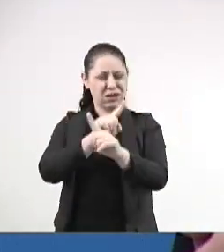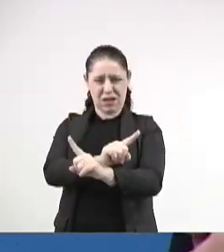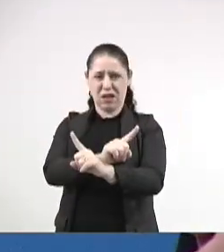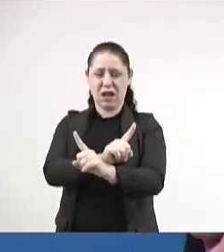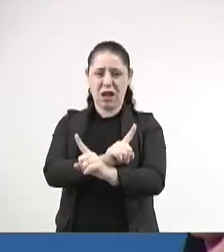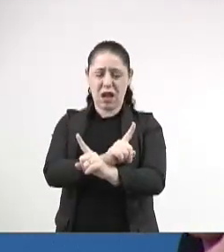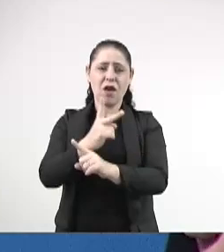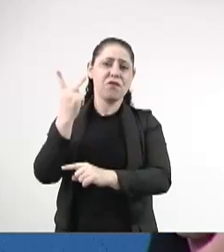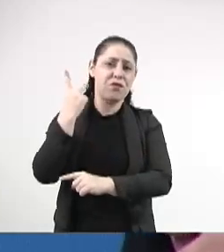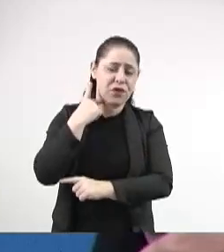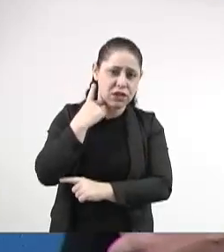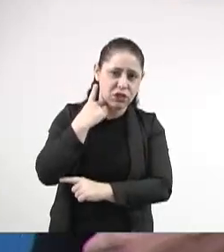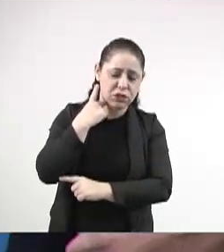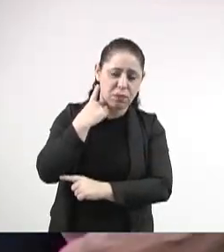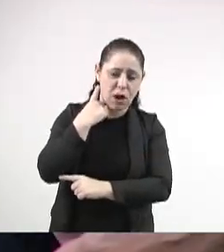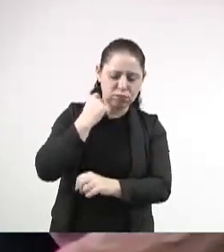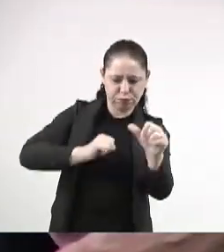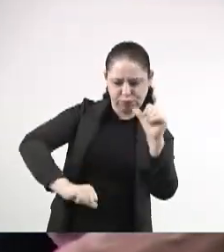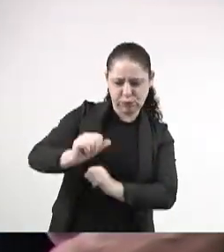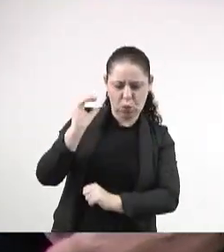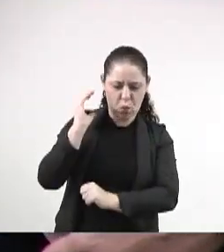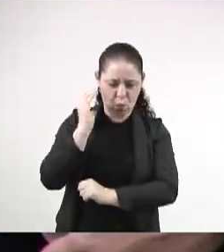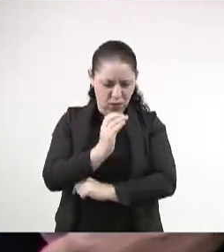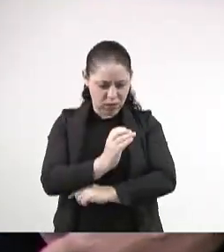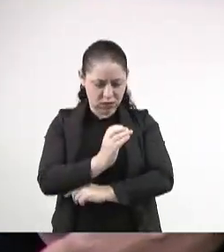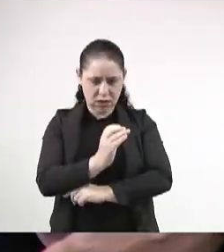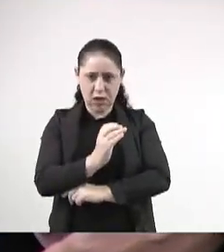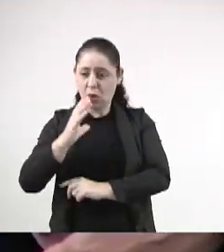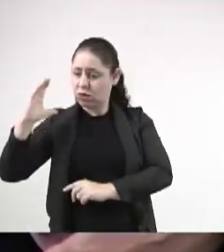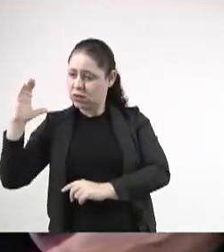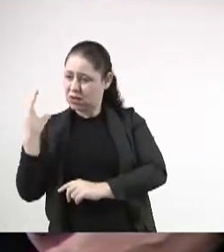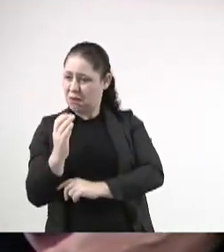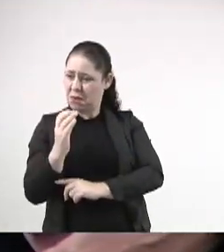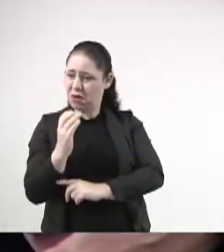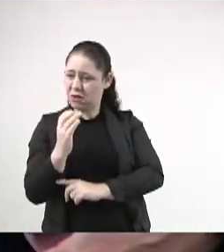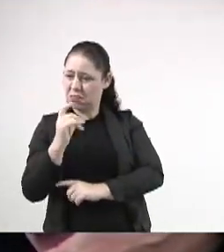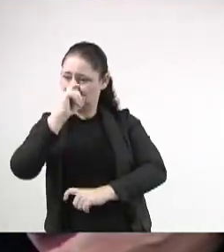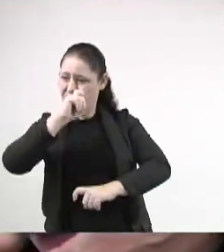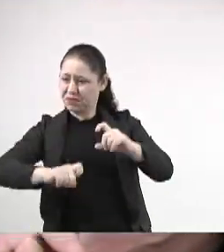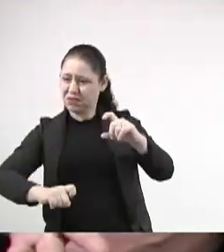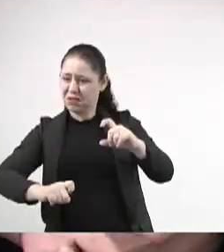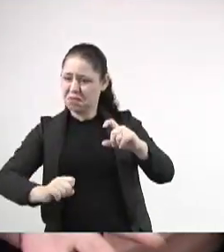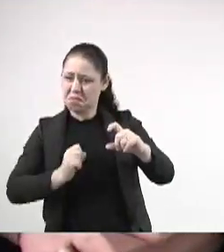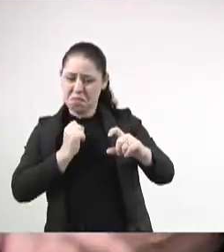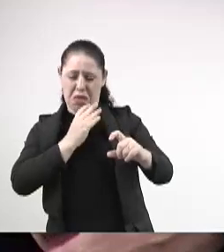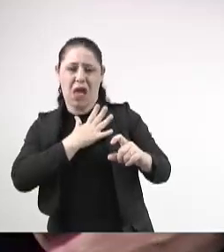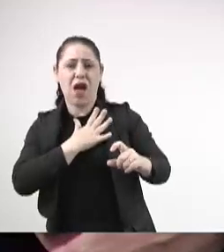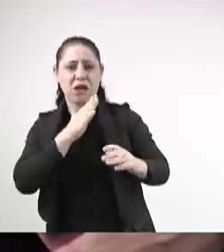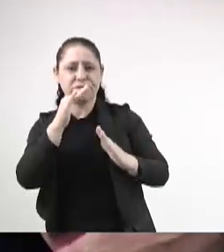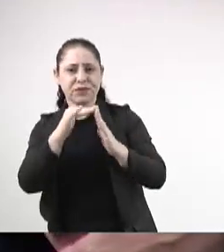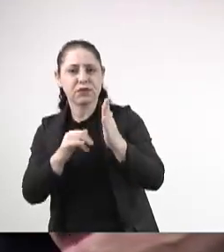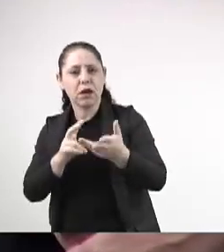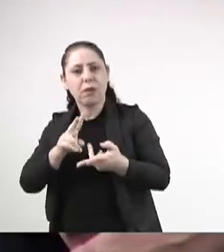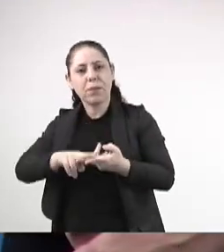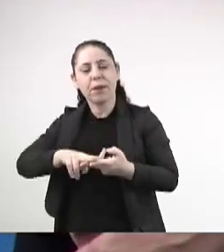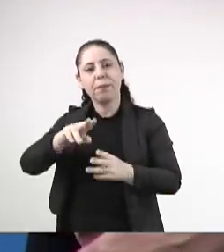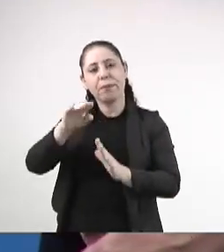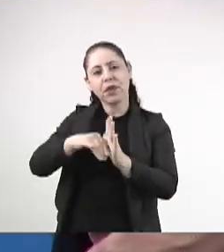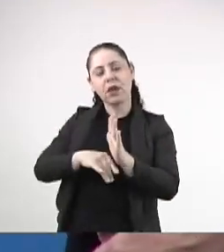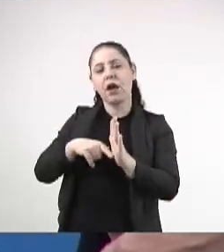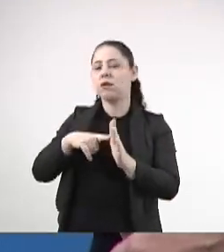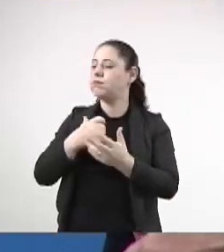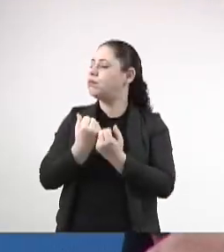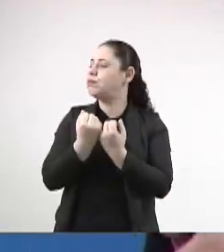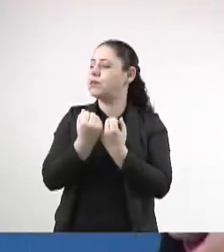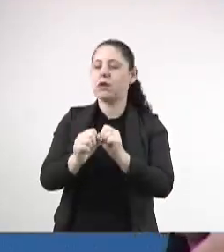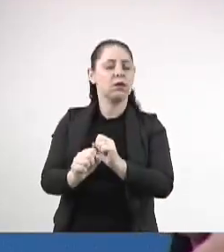dizer que a vítima vira criminosa e o criminoso, estuprador nojento, vai ter uma pena menor. É inadmissível.